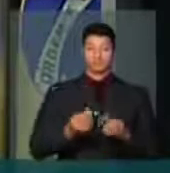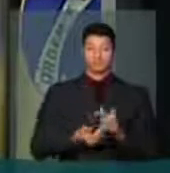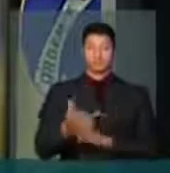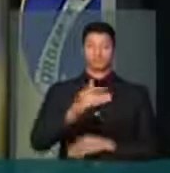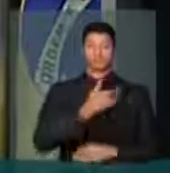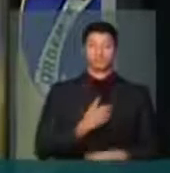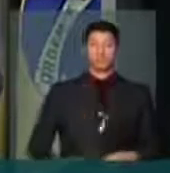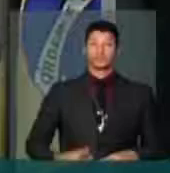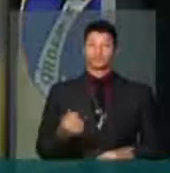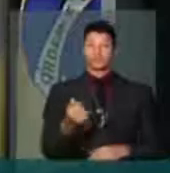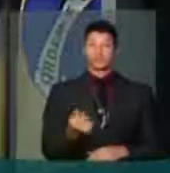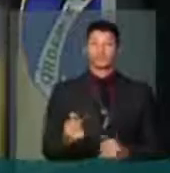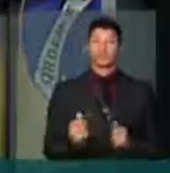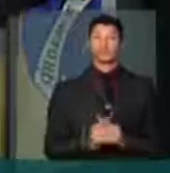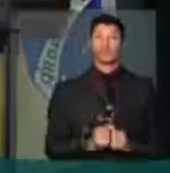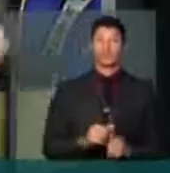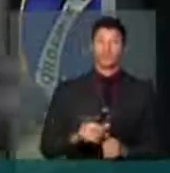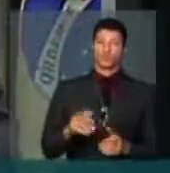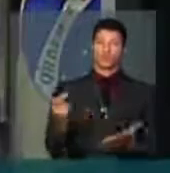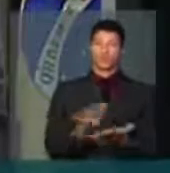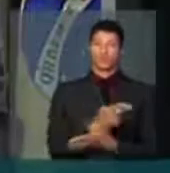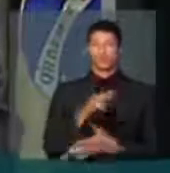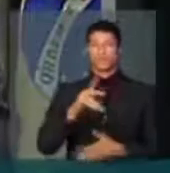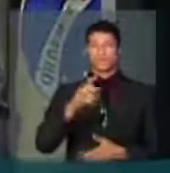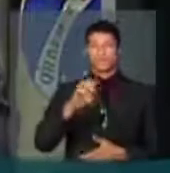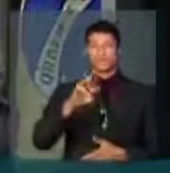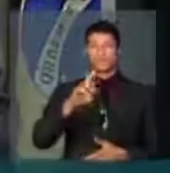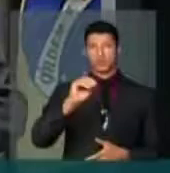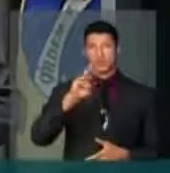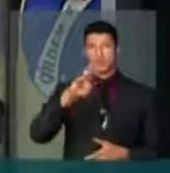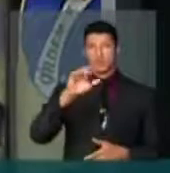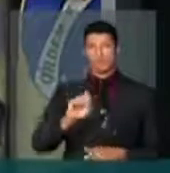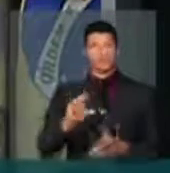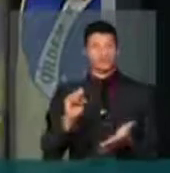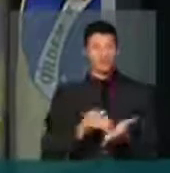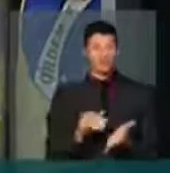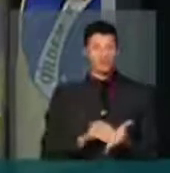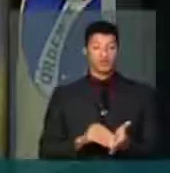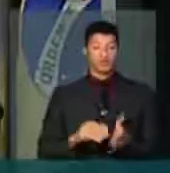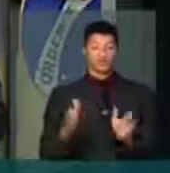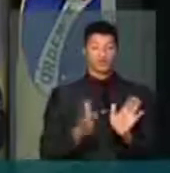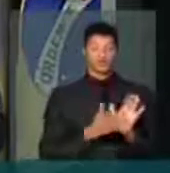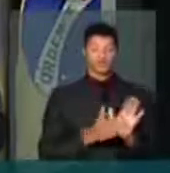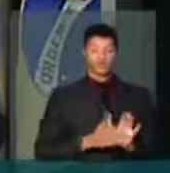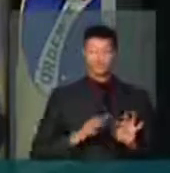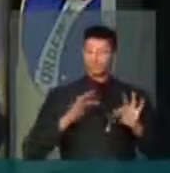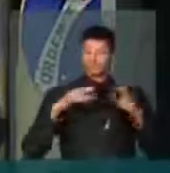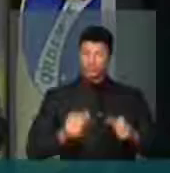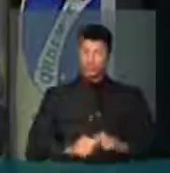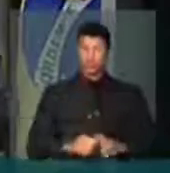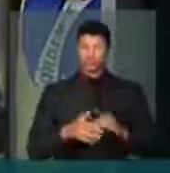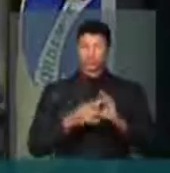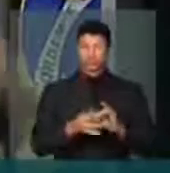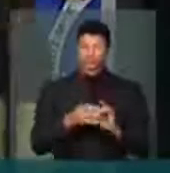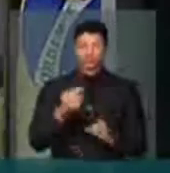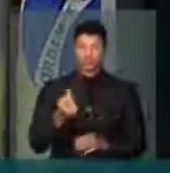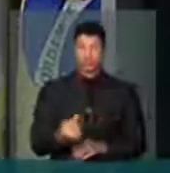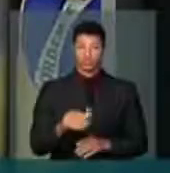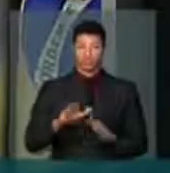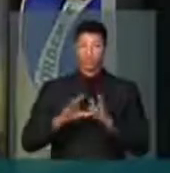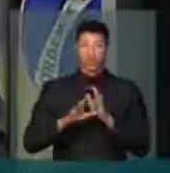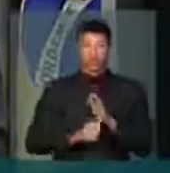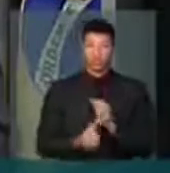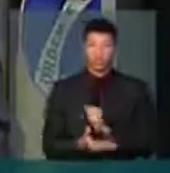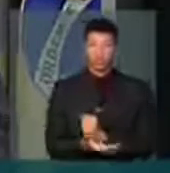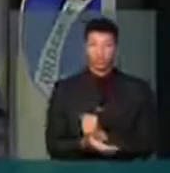o dinheiro público, com as falcatruas da Petrobras, fazendo um propinoduto, ligando o dinheiro do roubo